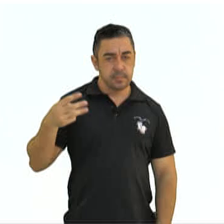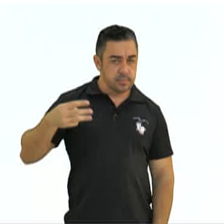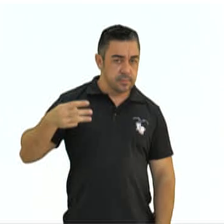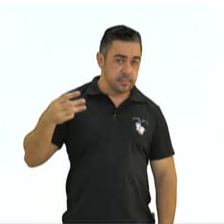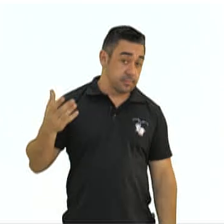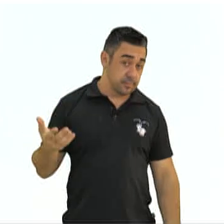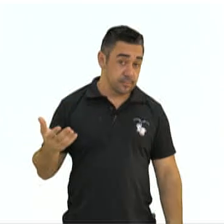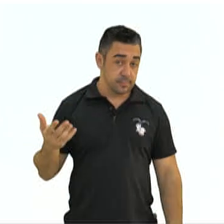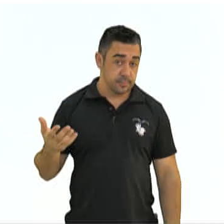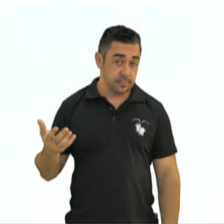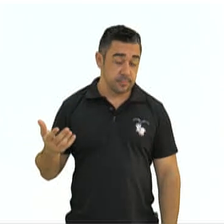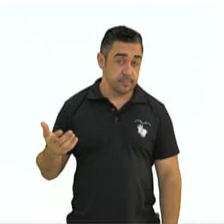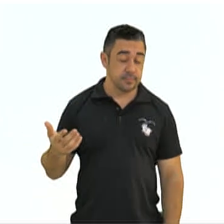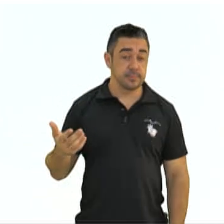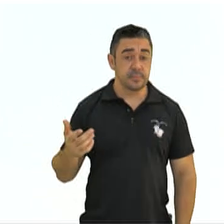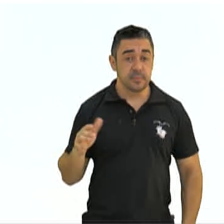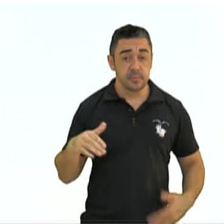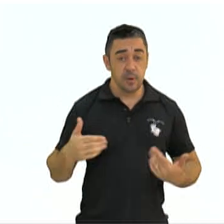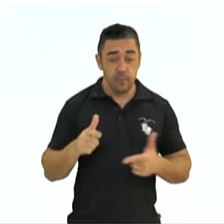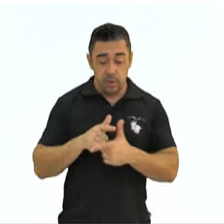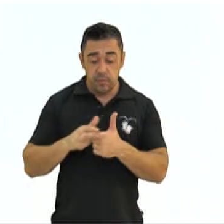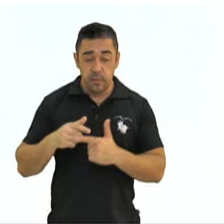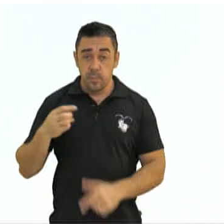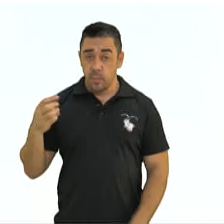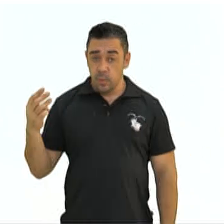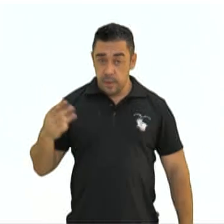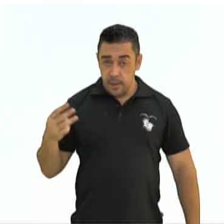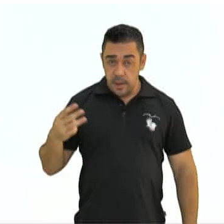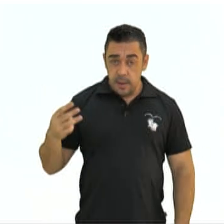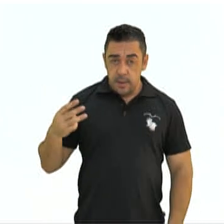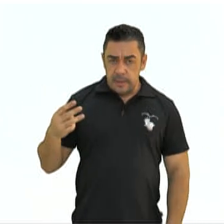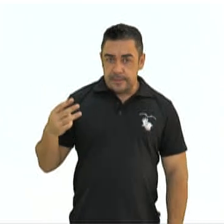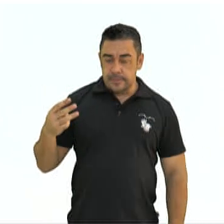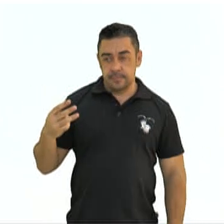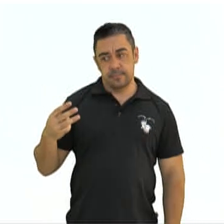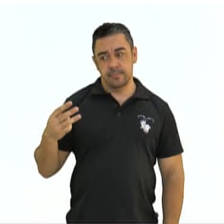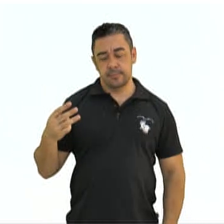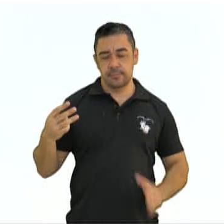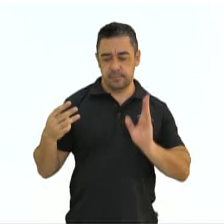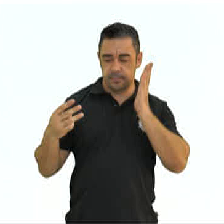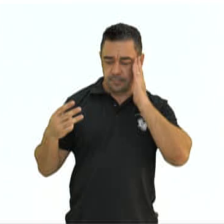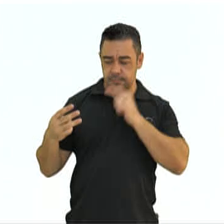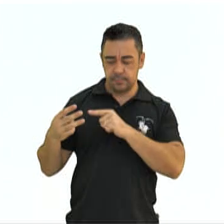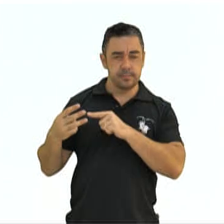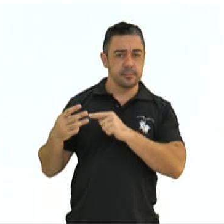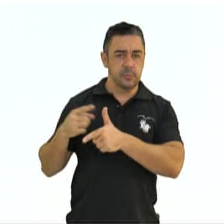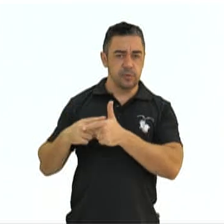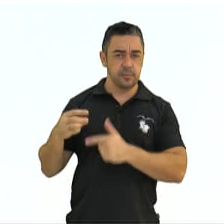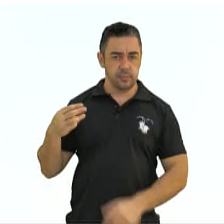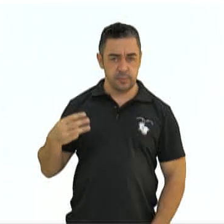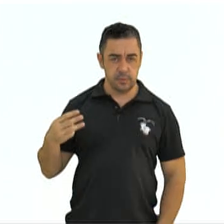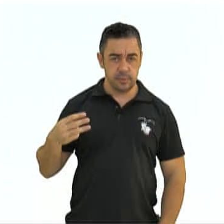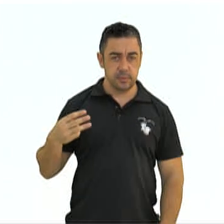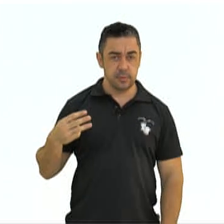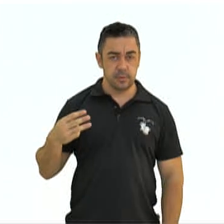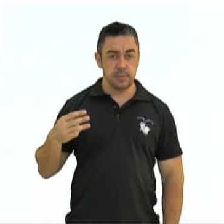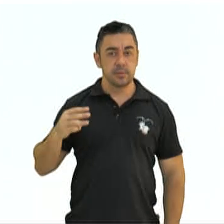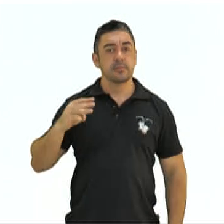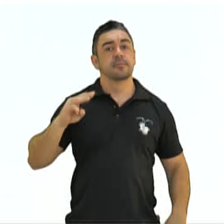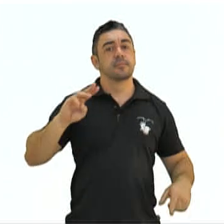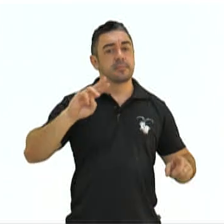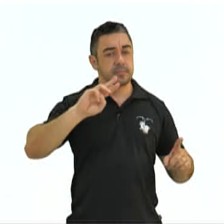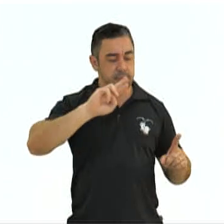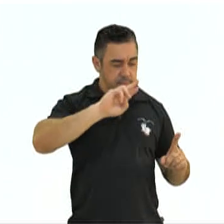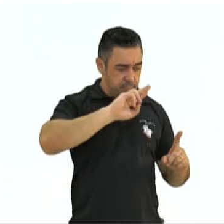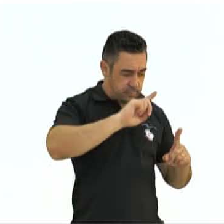né? 3. Então, foi dividido por 3. Como nós já sabemos que as grandezas são inversamente proporcionais,